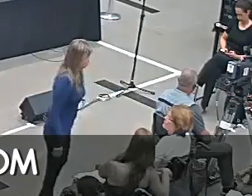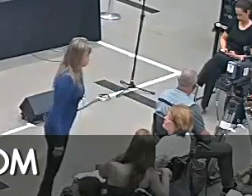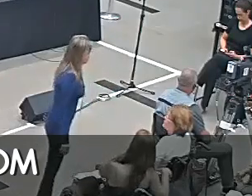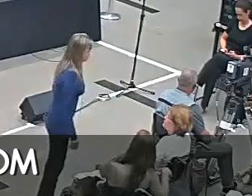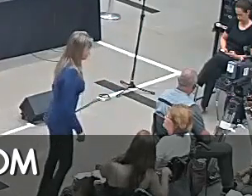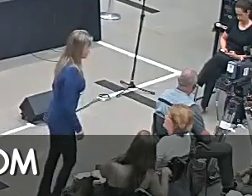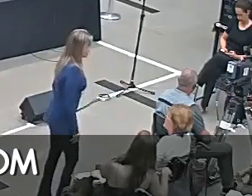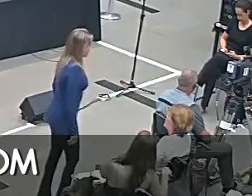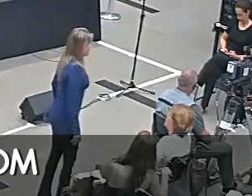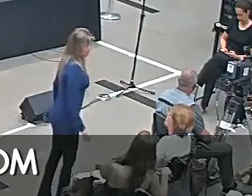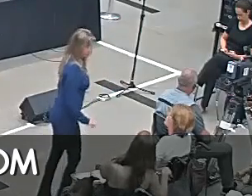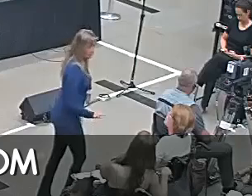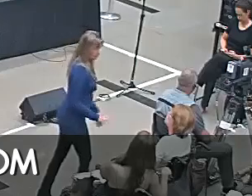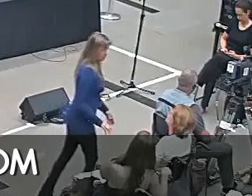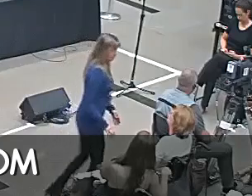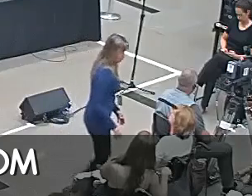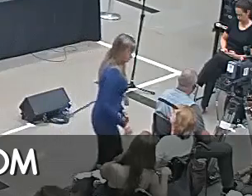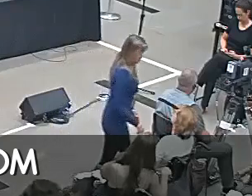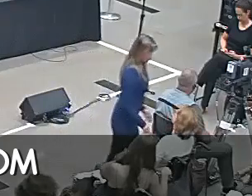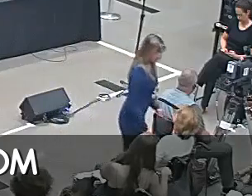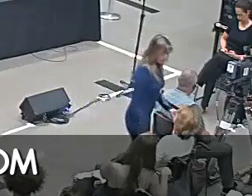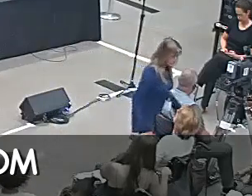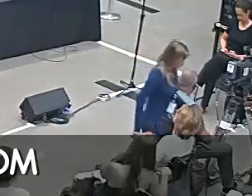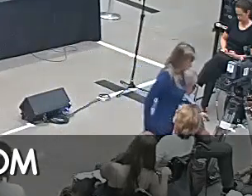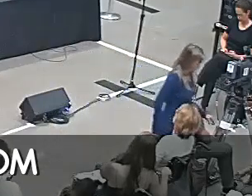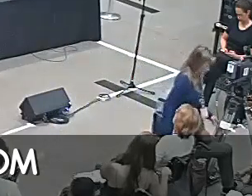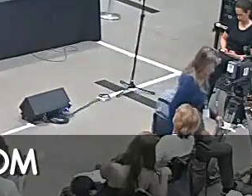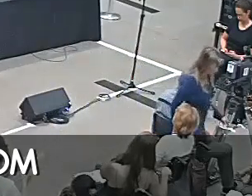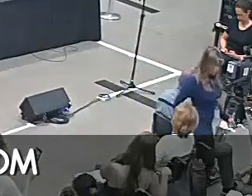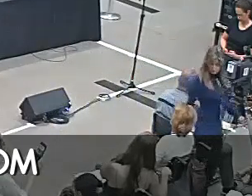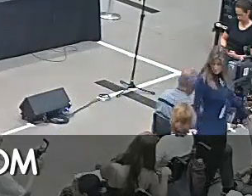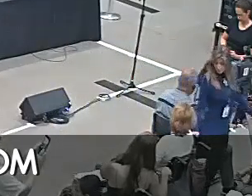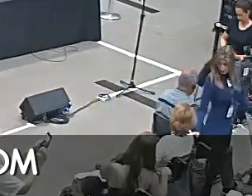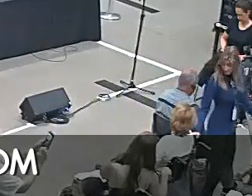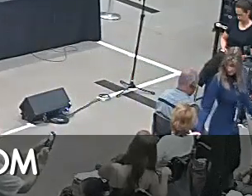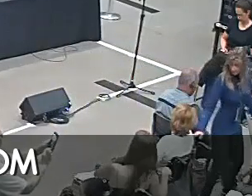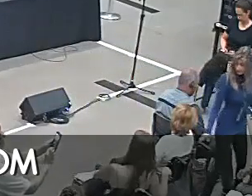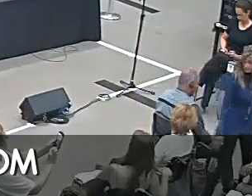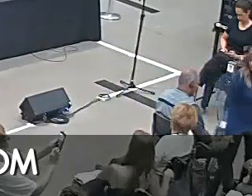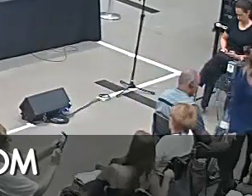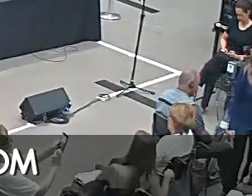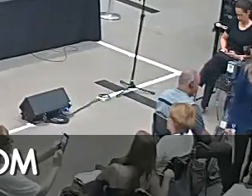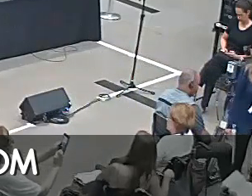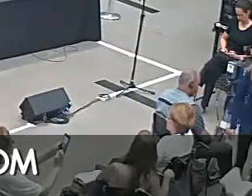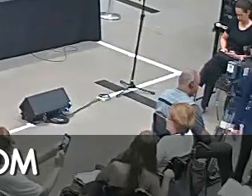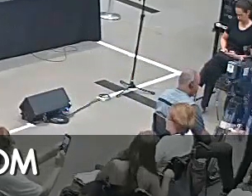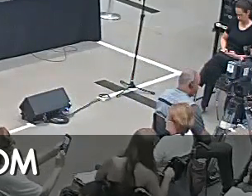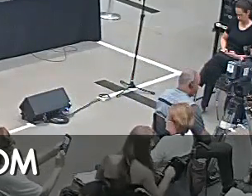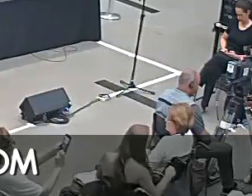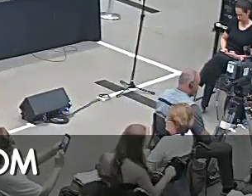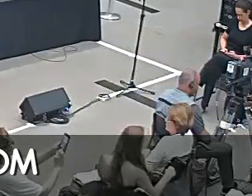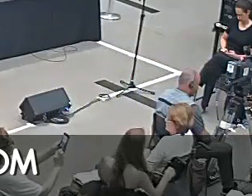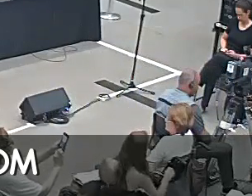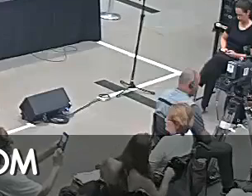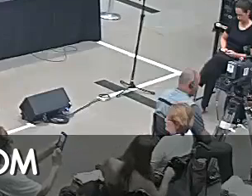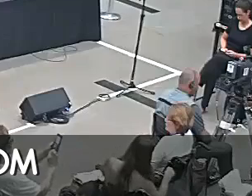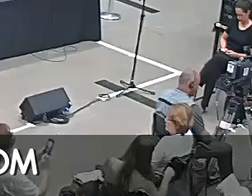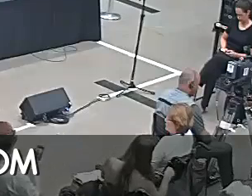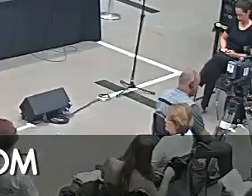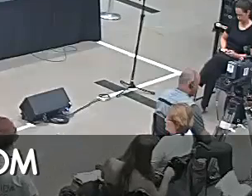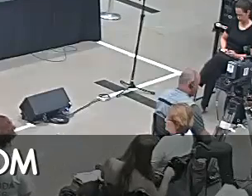obedecer uma súmula dessas tem obedecer eu acho um absurdo você falar respeito a sua função